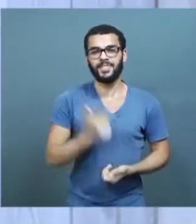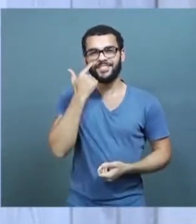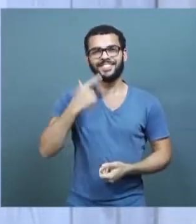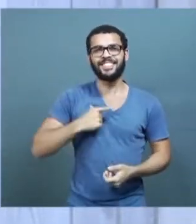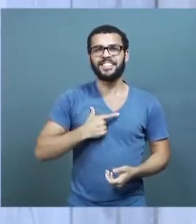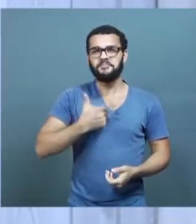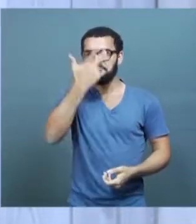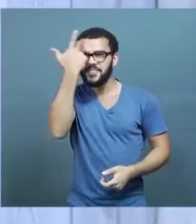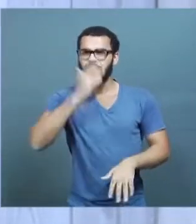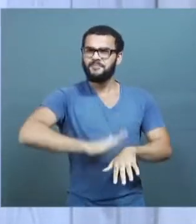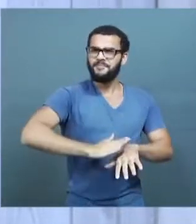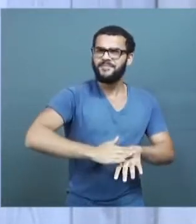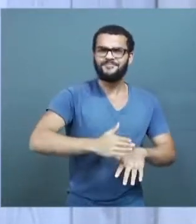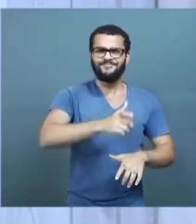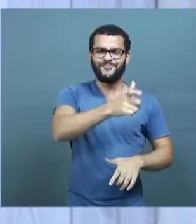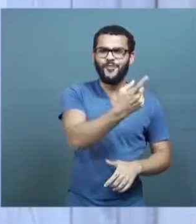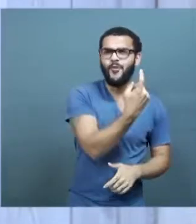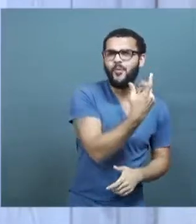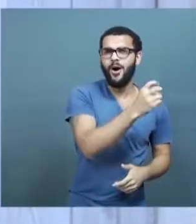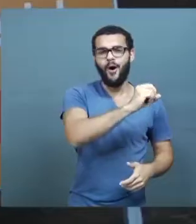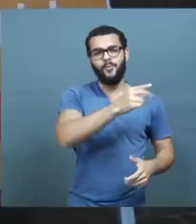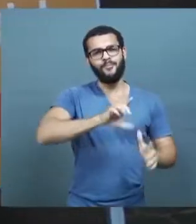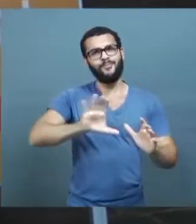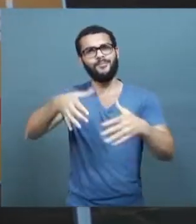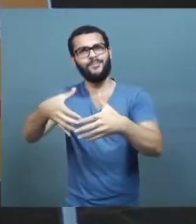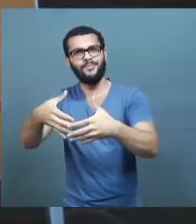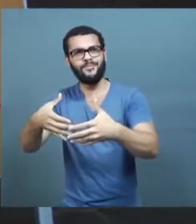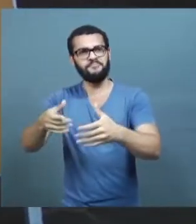ou várias pessoas.